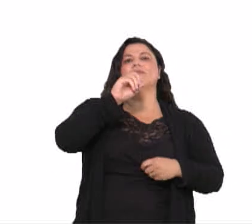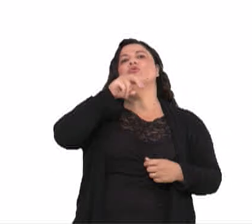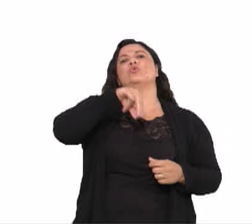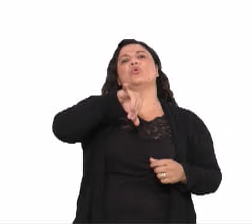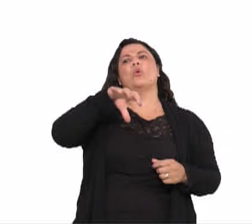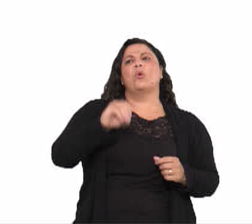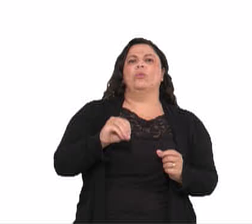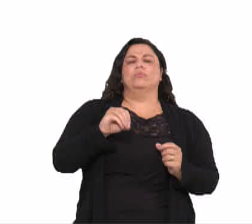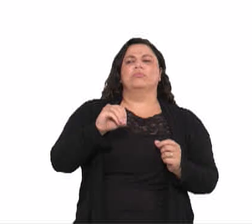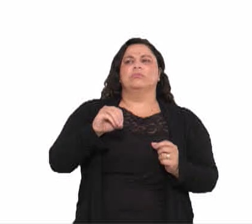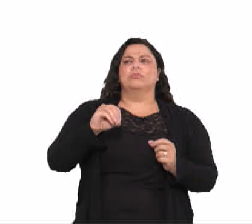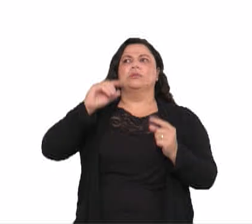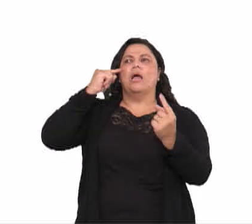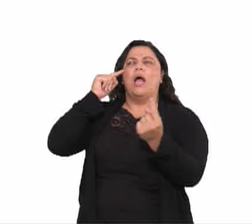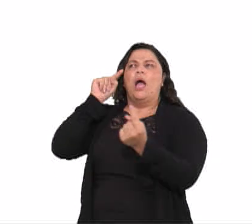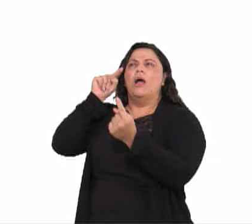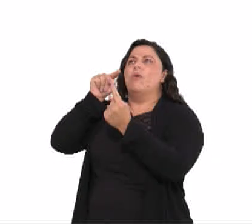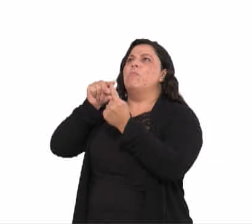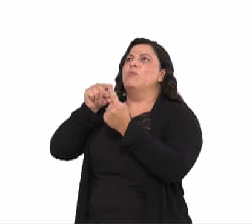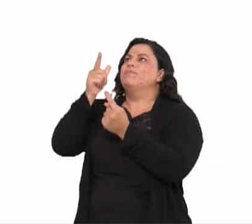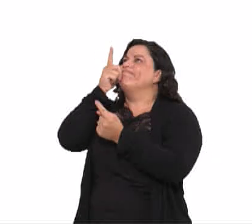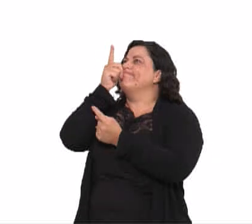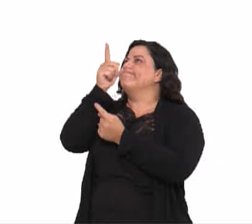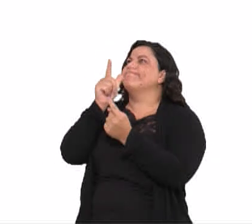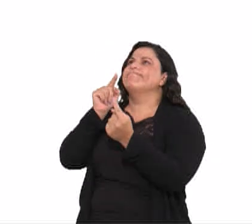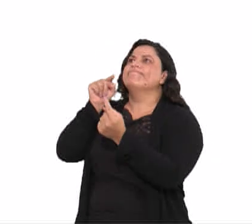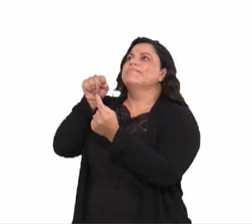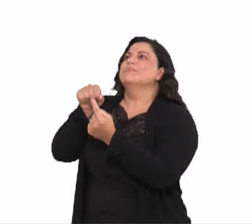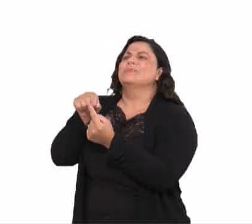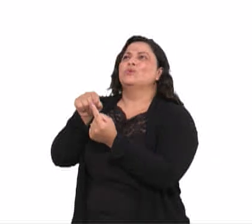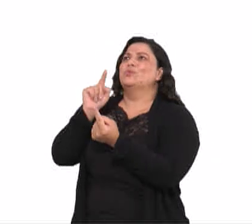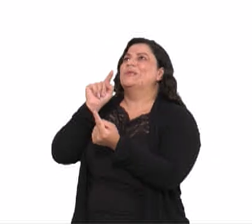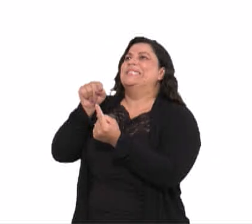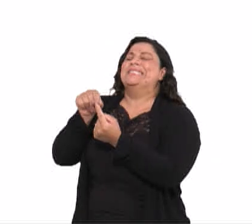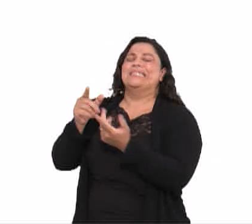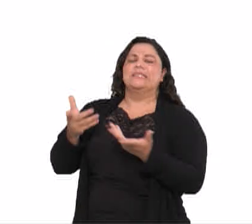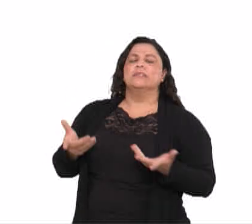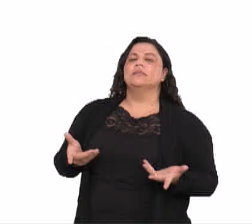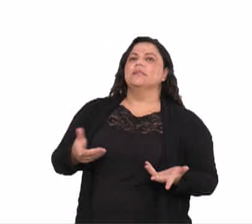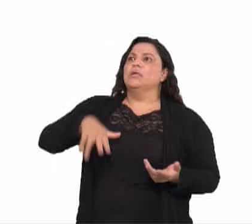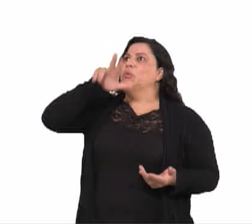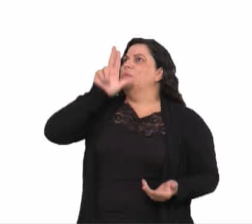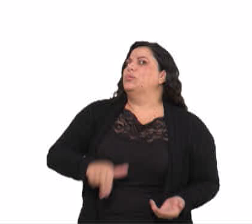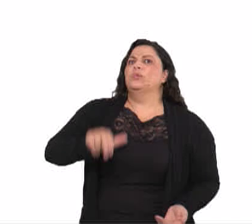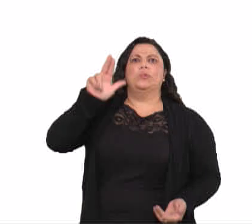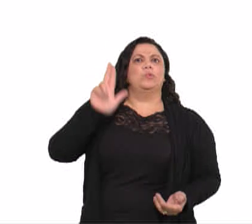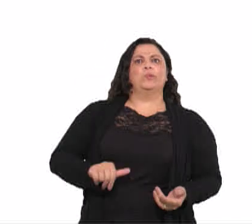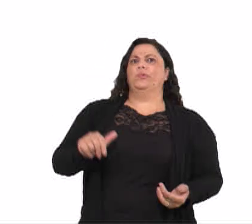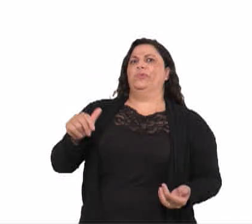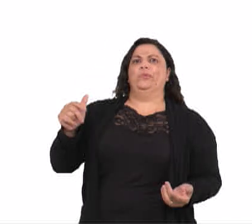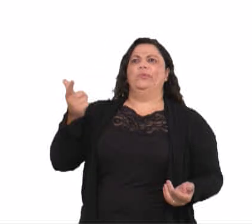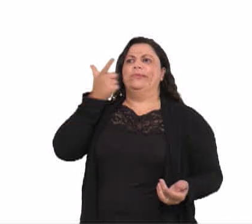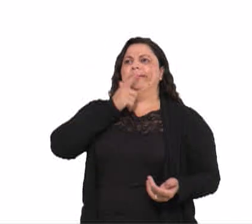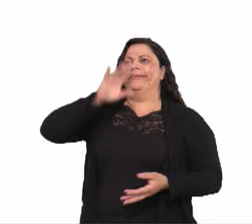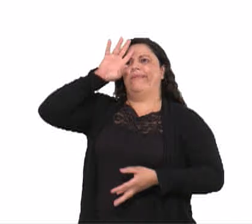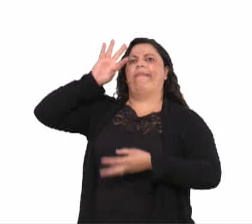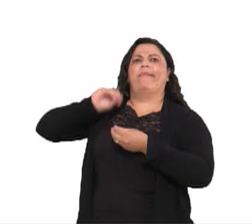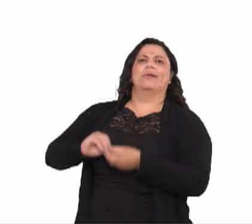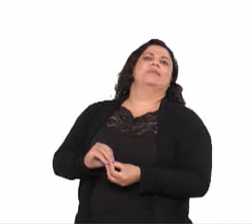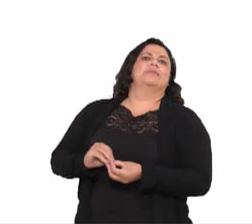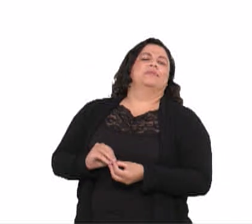amor inalcançável, a um amor inatingível, né? No sentido de nunca poder ser